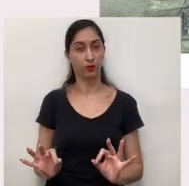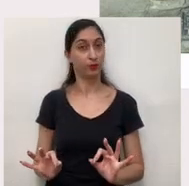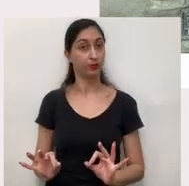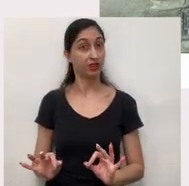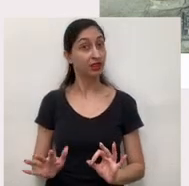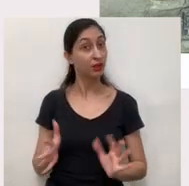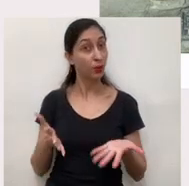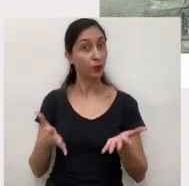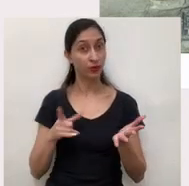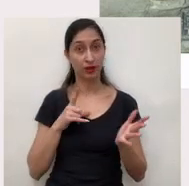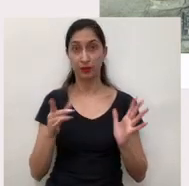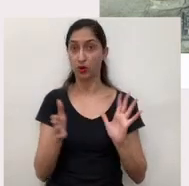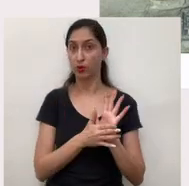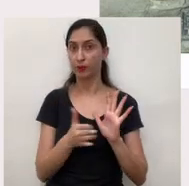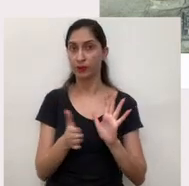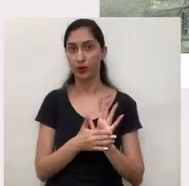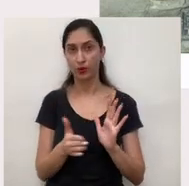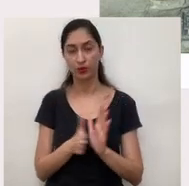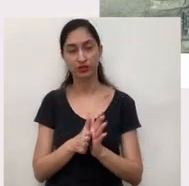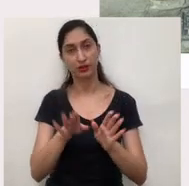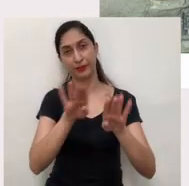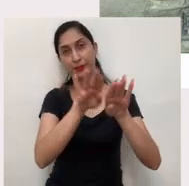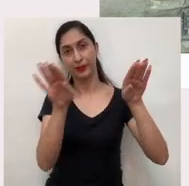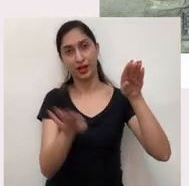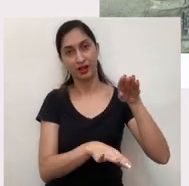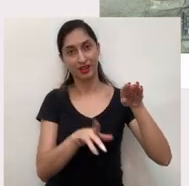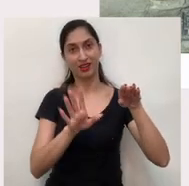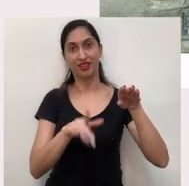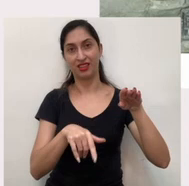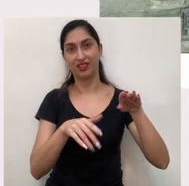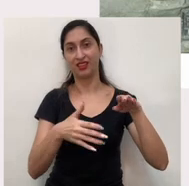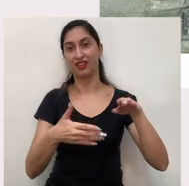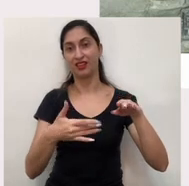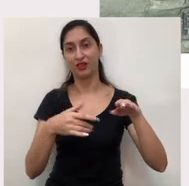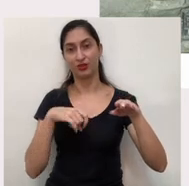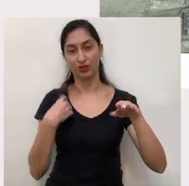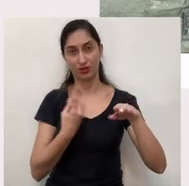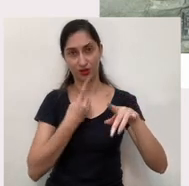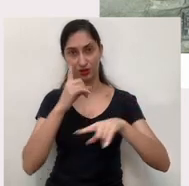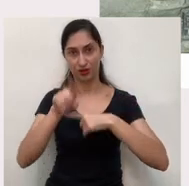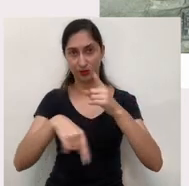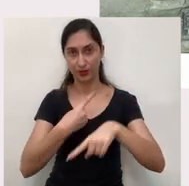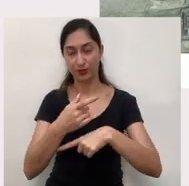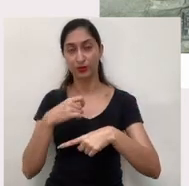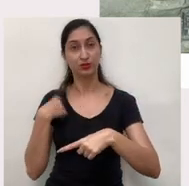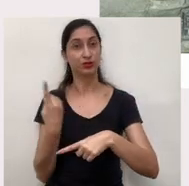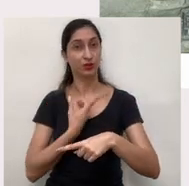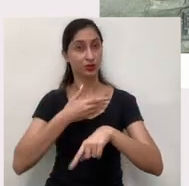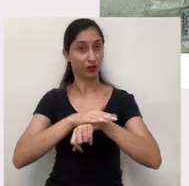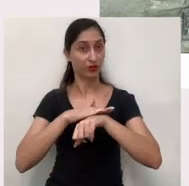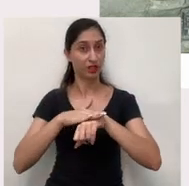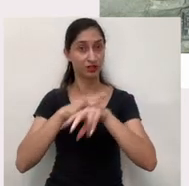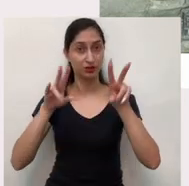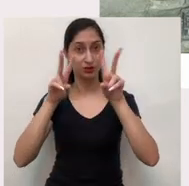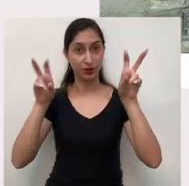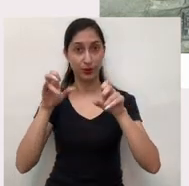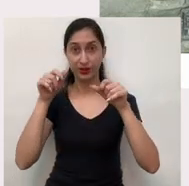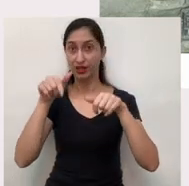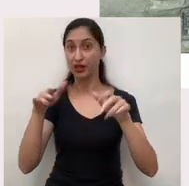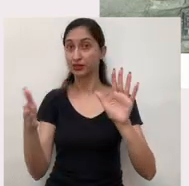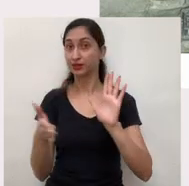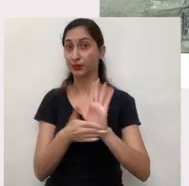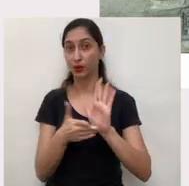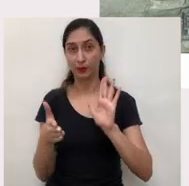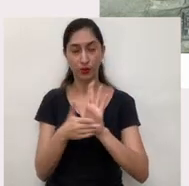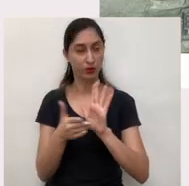há essa ideia de camadas, né, que a gente está falando de superfície, de fachada, quando chegar lá no decor vai ser a mesma coisa, né, essa